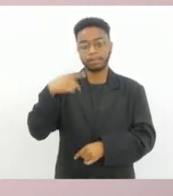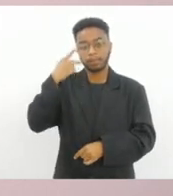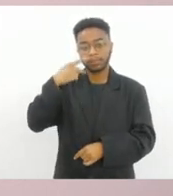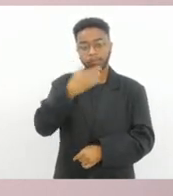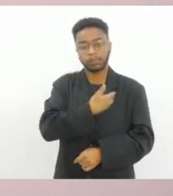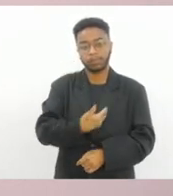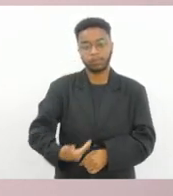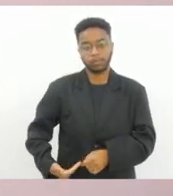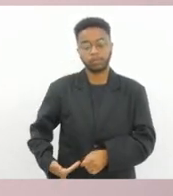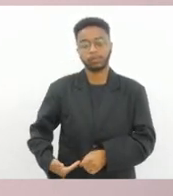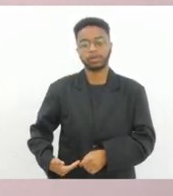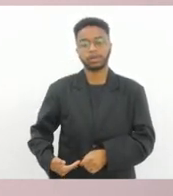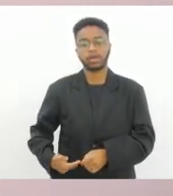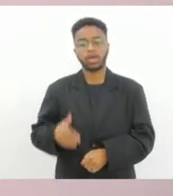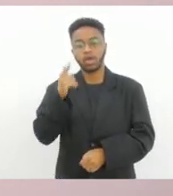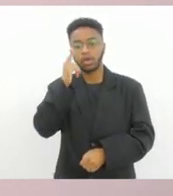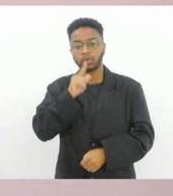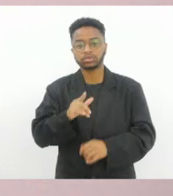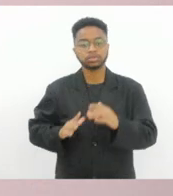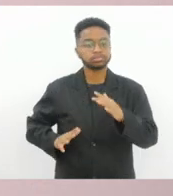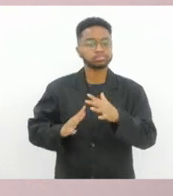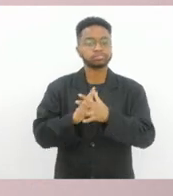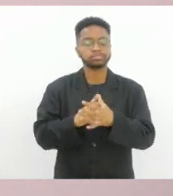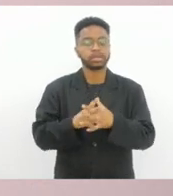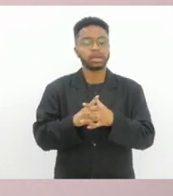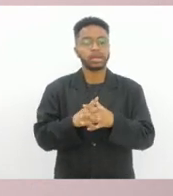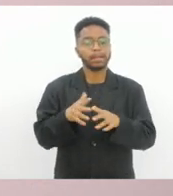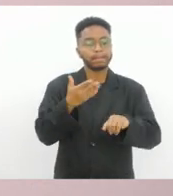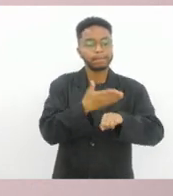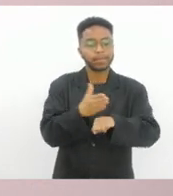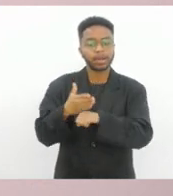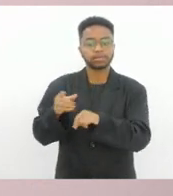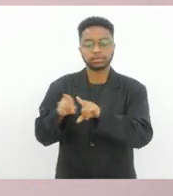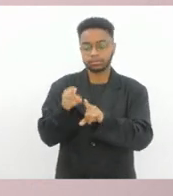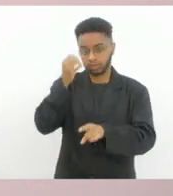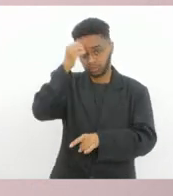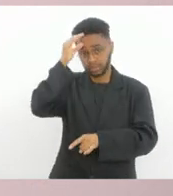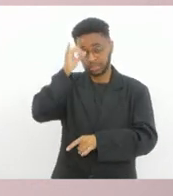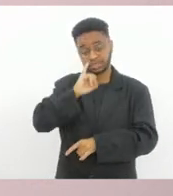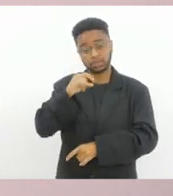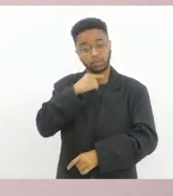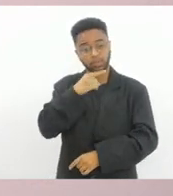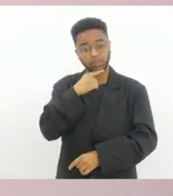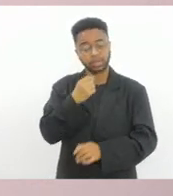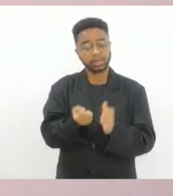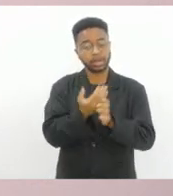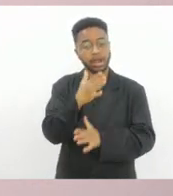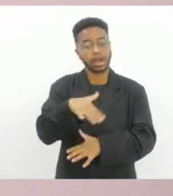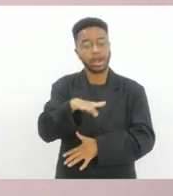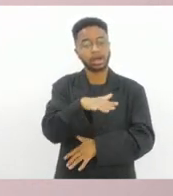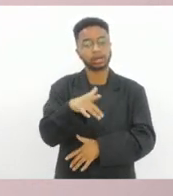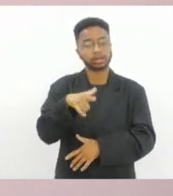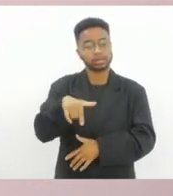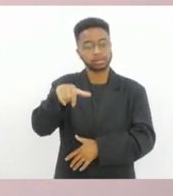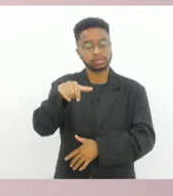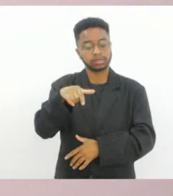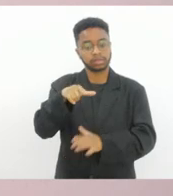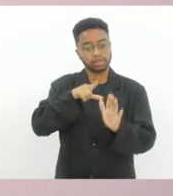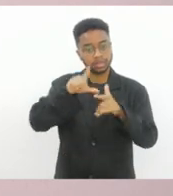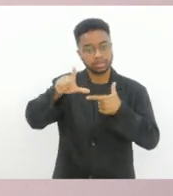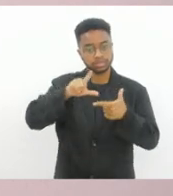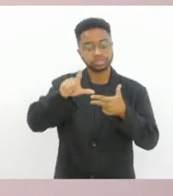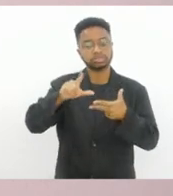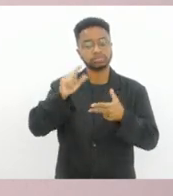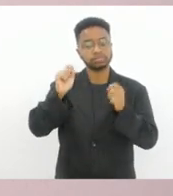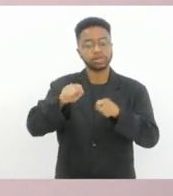essa cadeia de práticas e saberes se não produzir, portanto, um campo legislativo para um radical exercício de